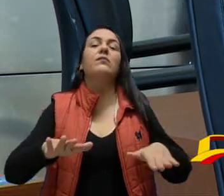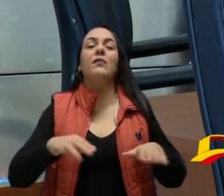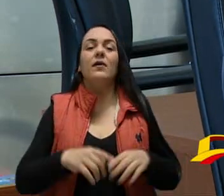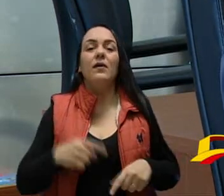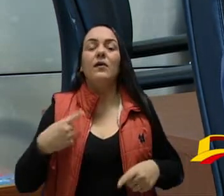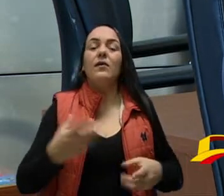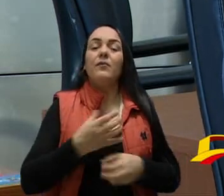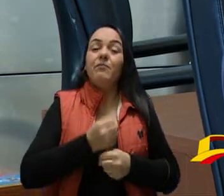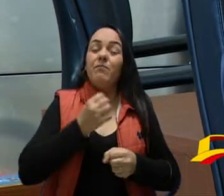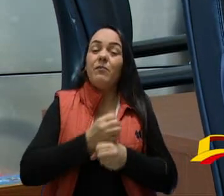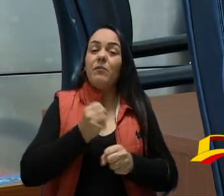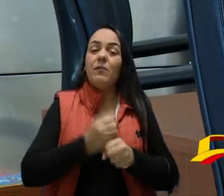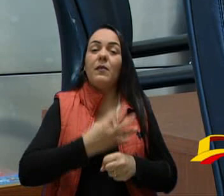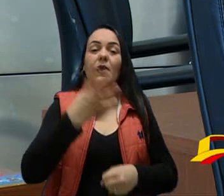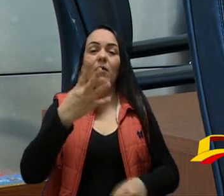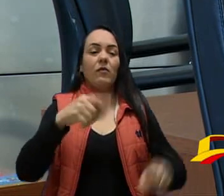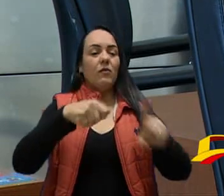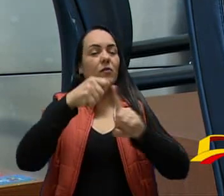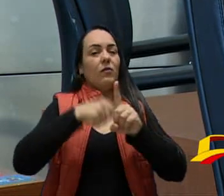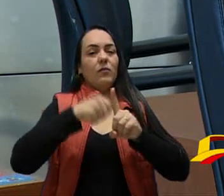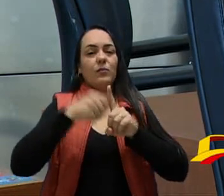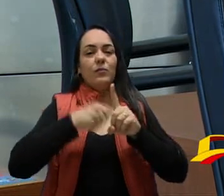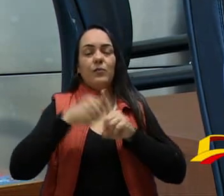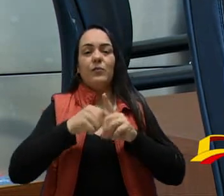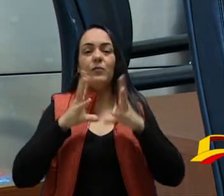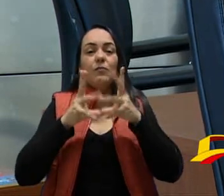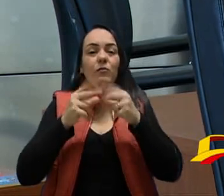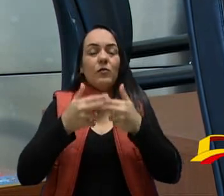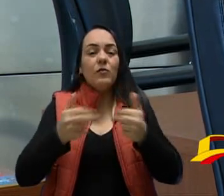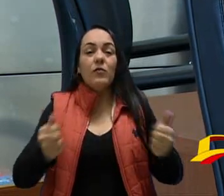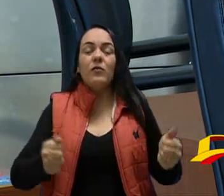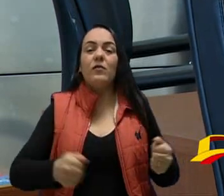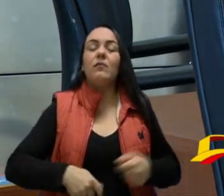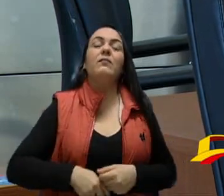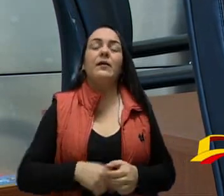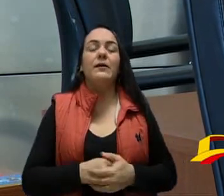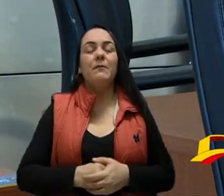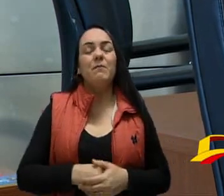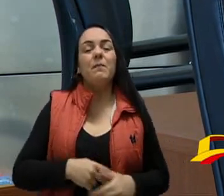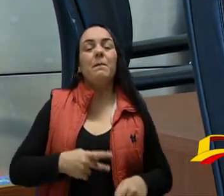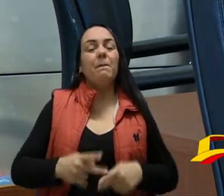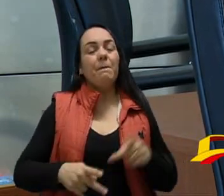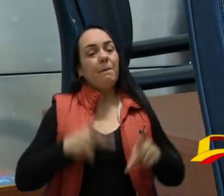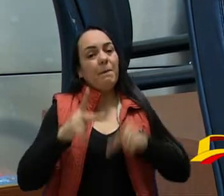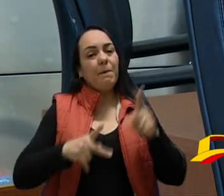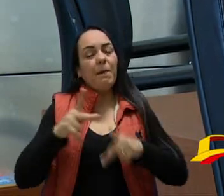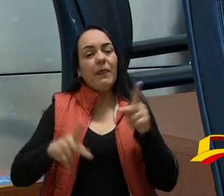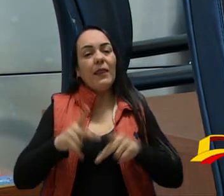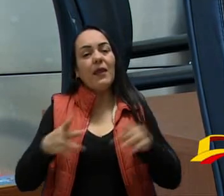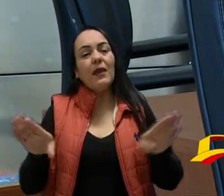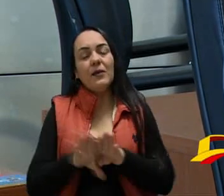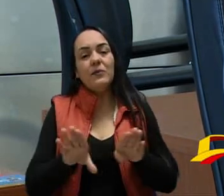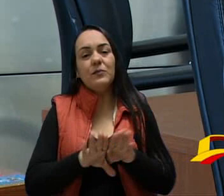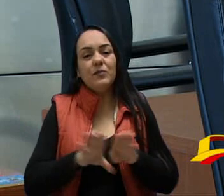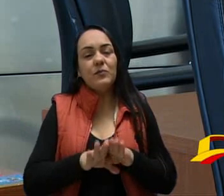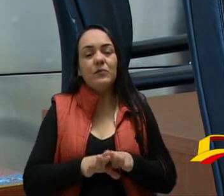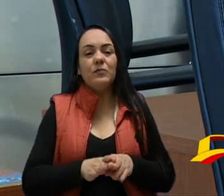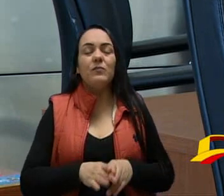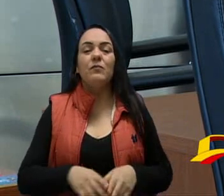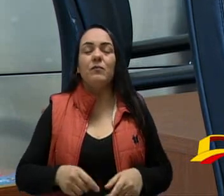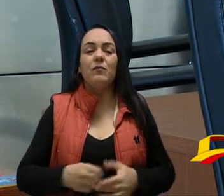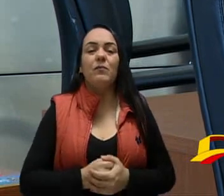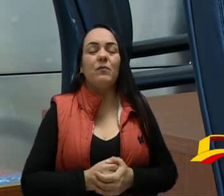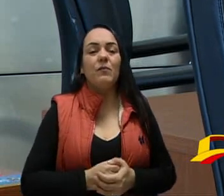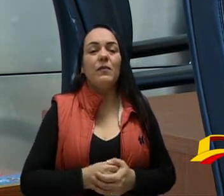para o orçamento quadrimestre para todas as ações e políticas públicas na área da saúde hoje em nível municipal em todos os níveis